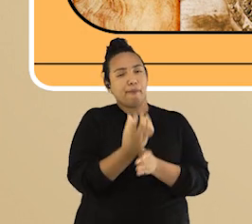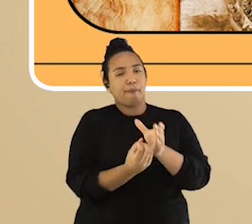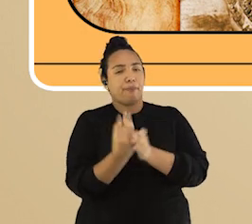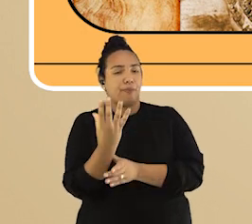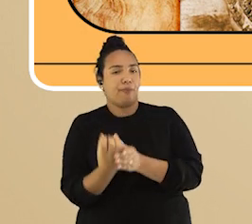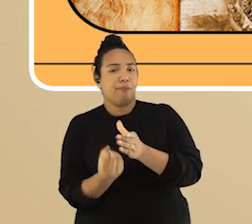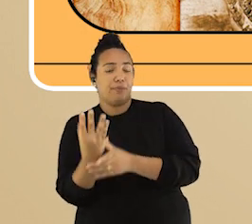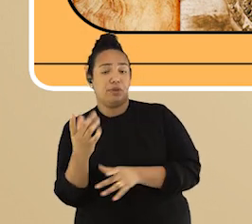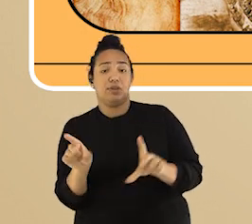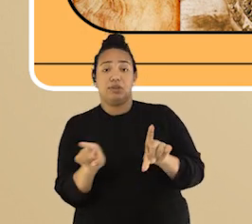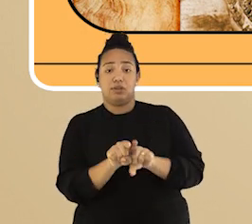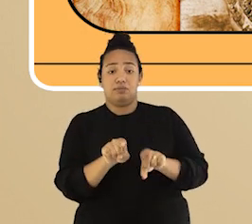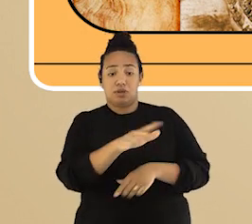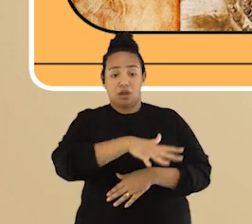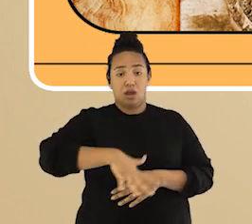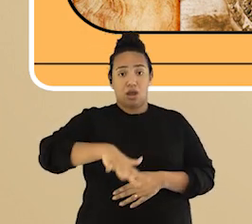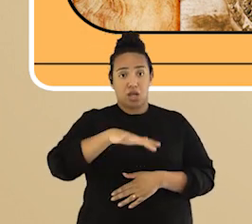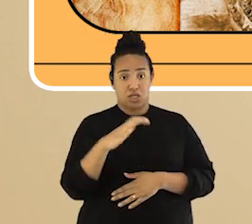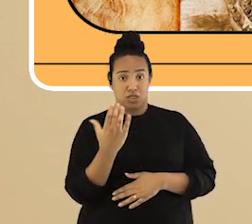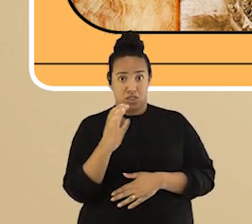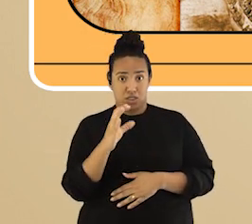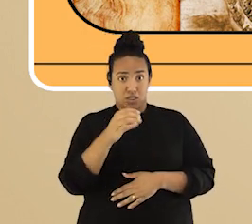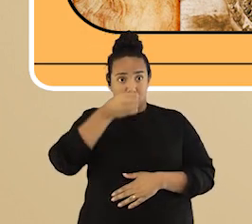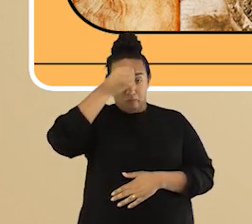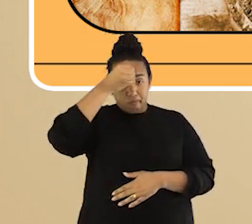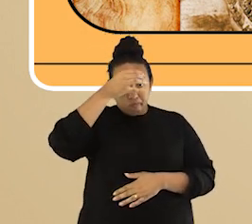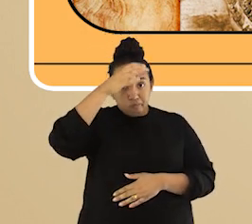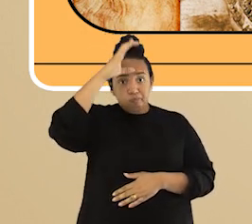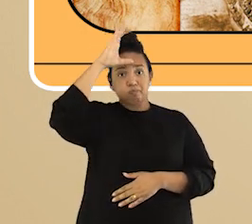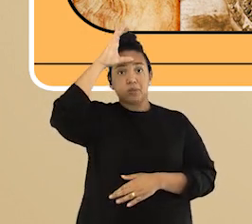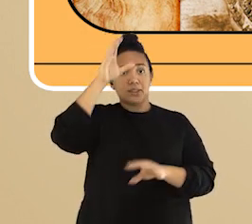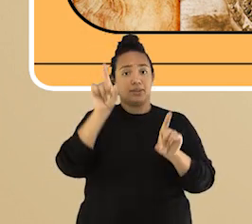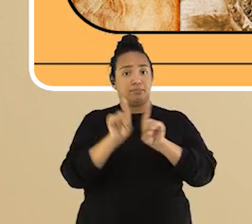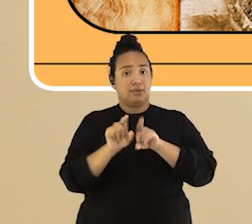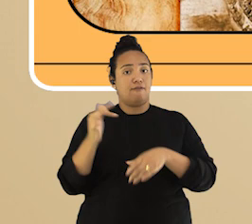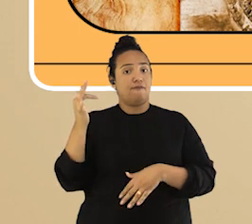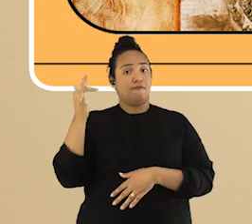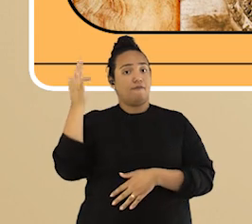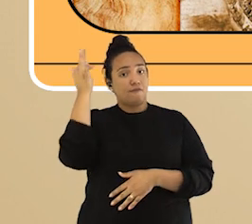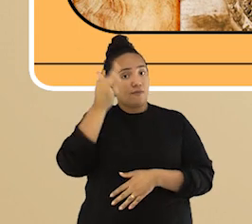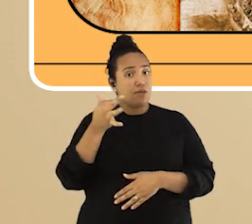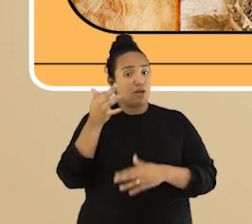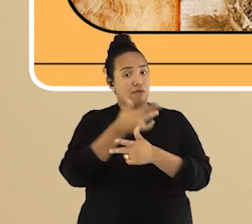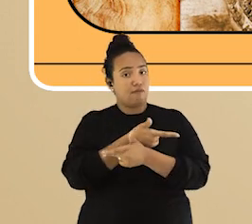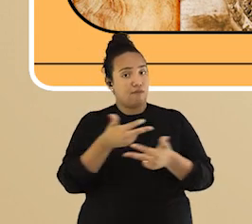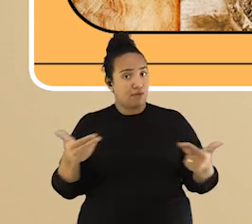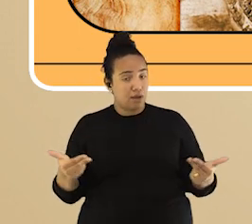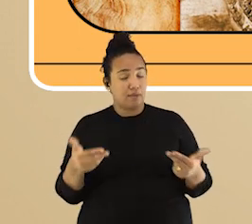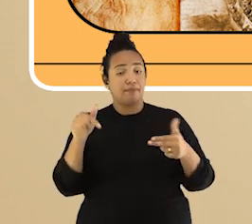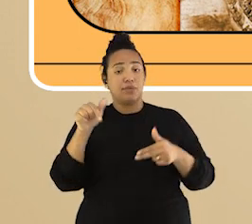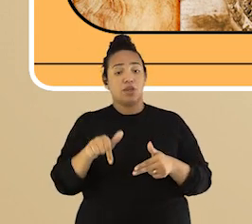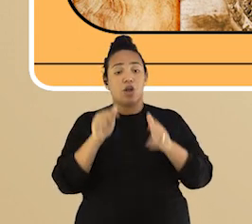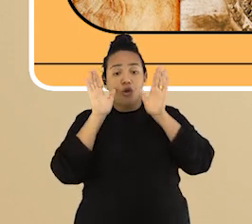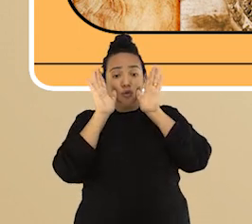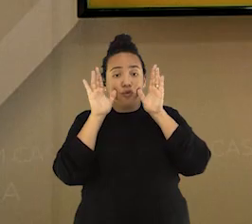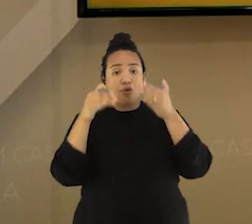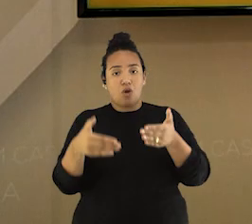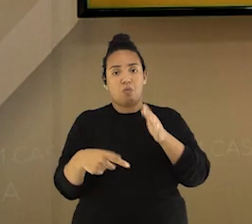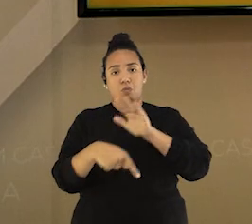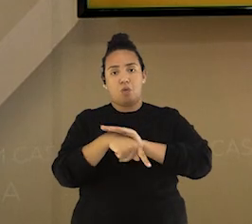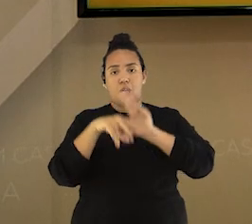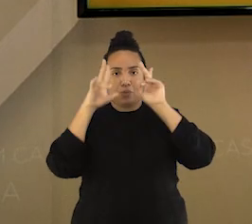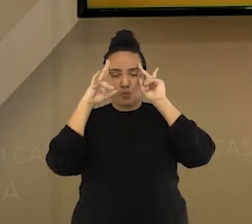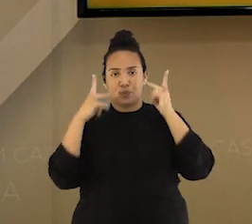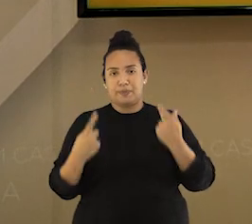novos conhecimentos da ciência e da filosofia tinha o ser humano como centro de tudo.